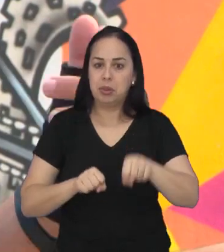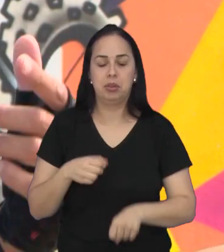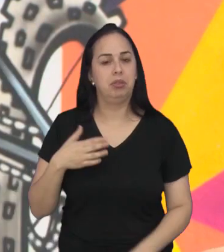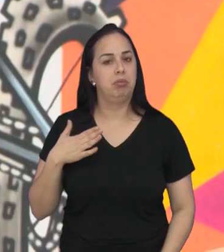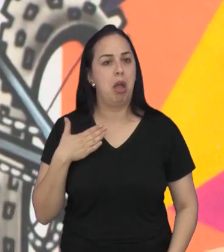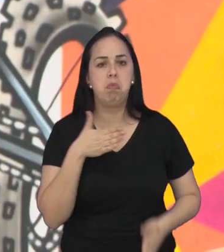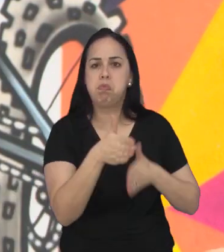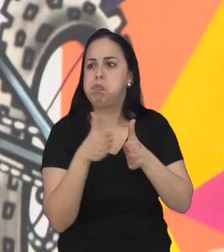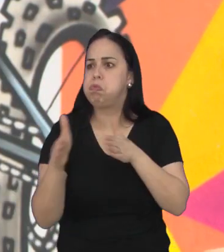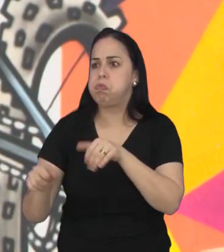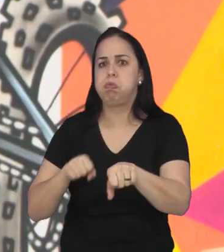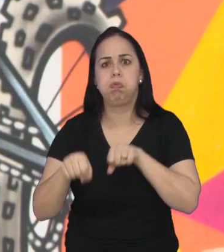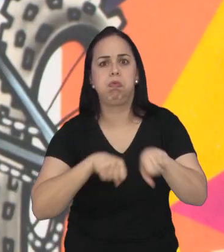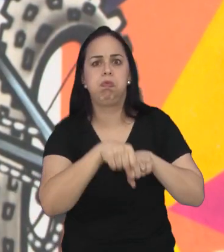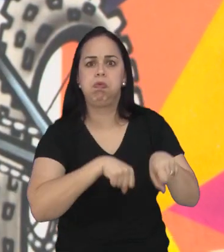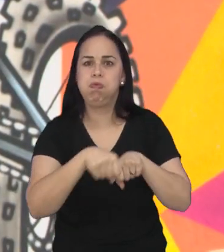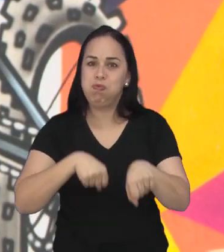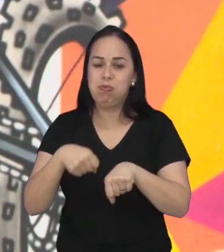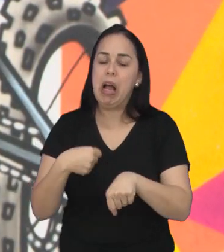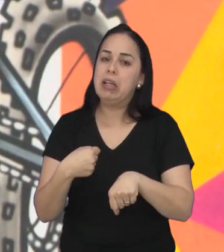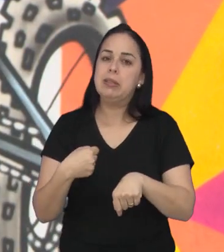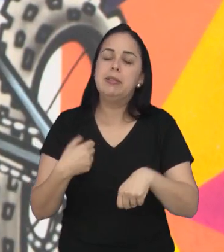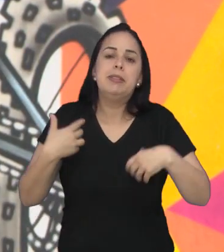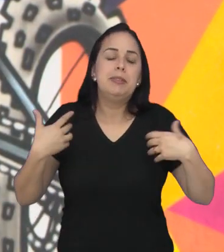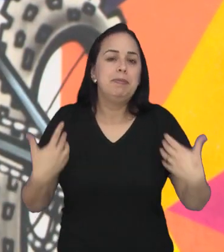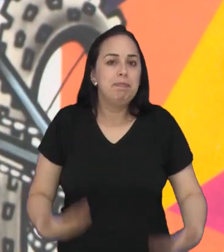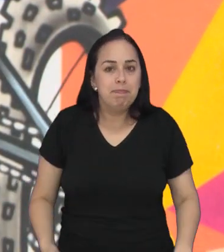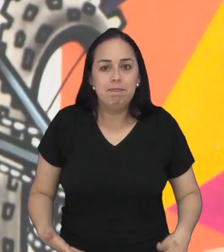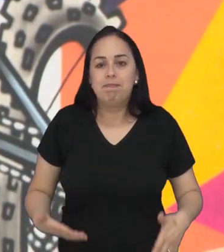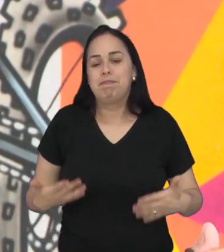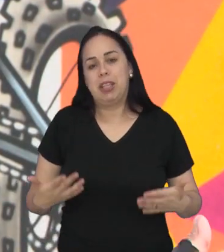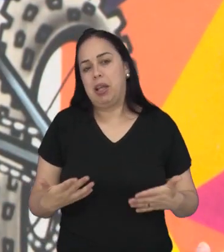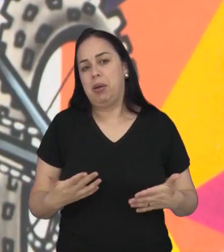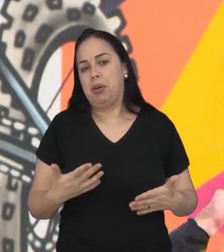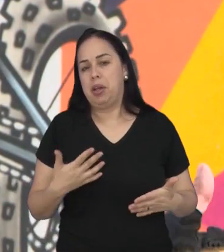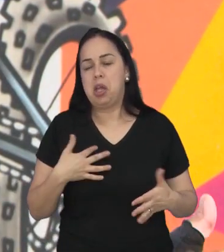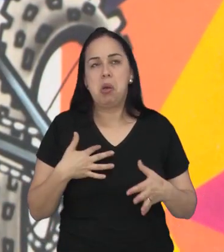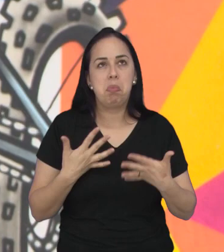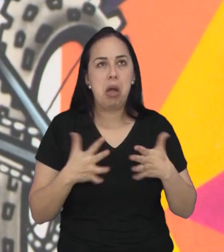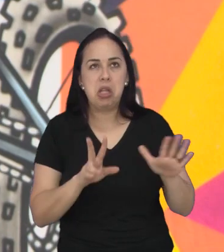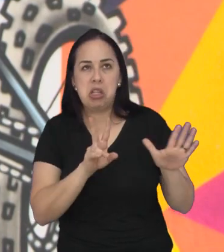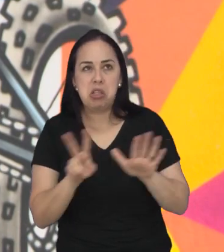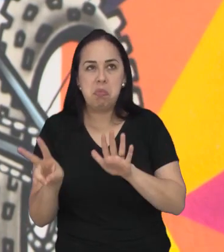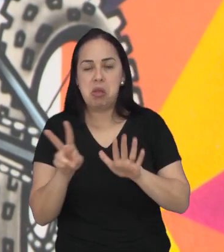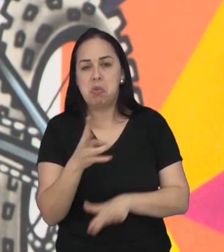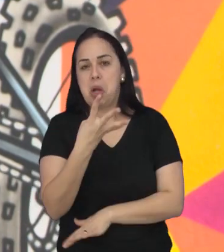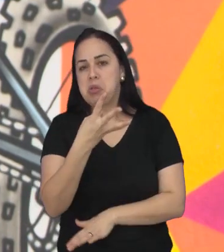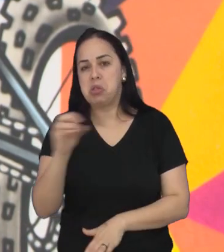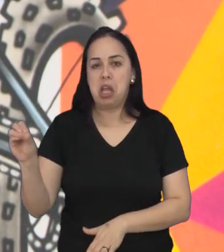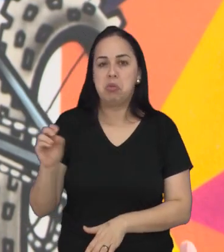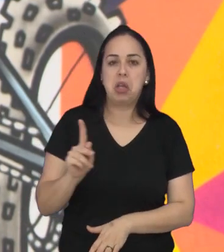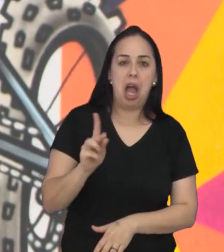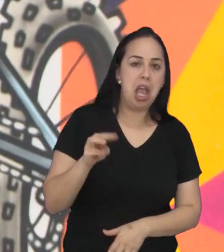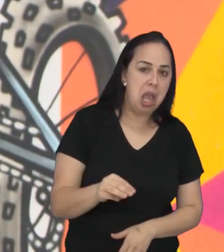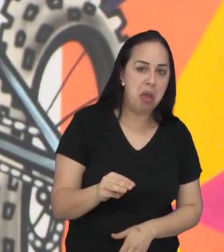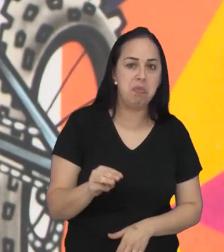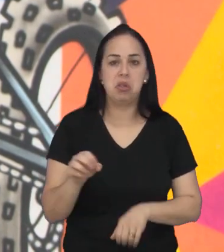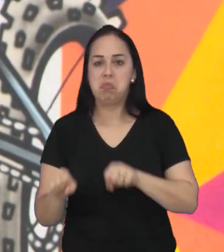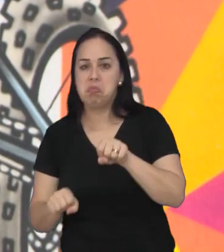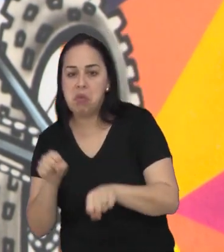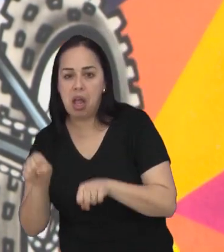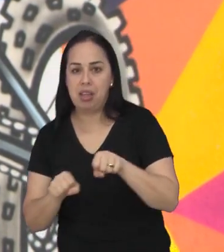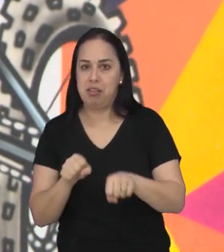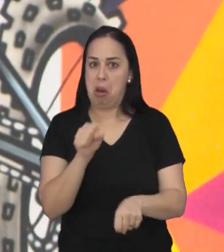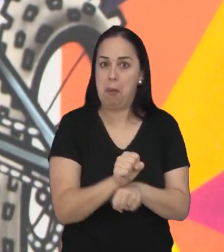locomoção para todos os lugares são feitos de bike então em média por semana são de 400 a 500 km pedalados